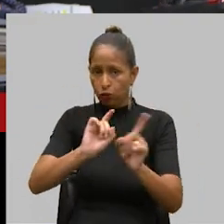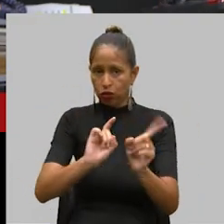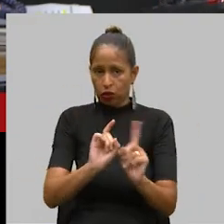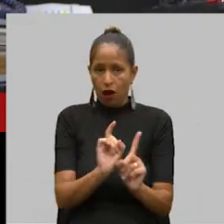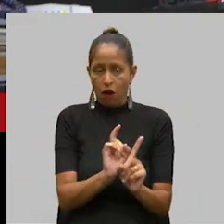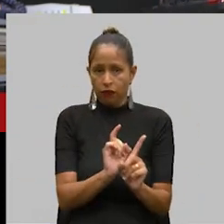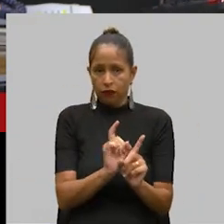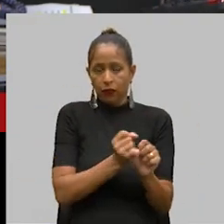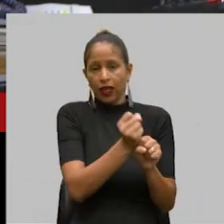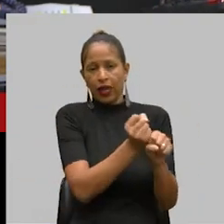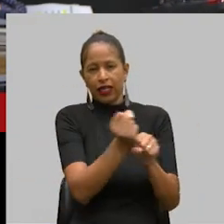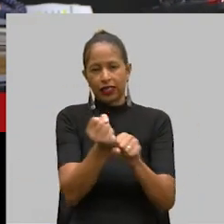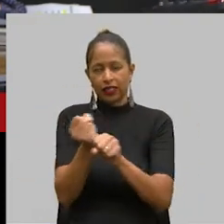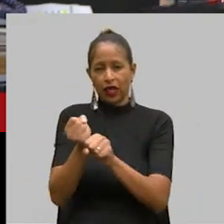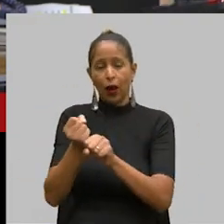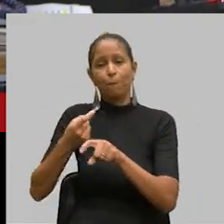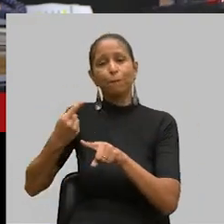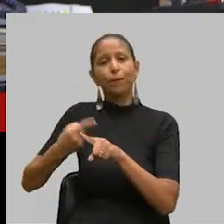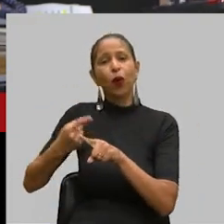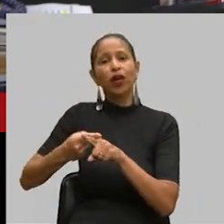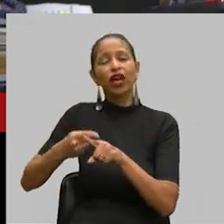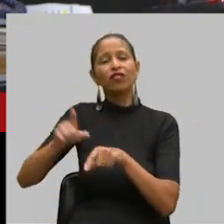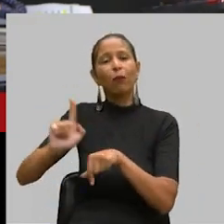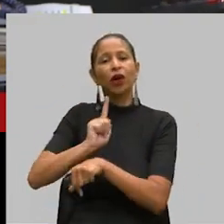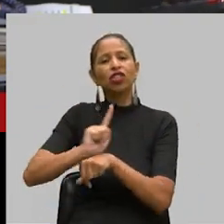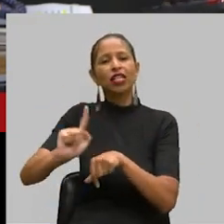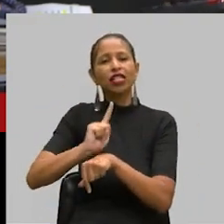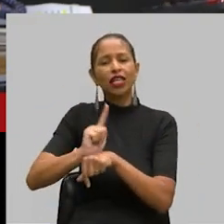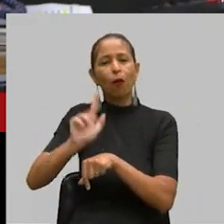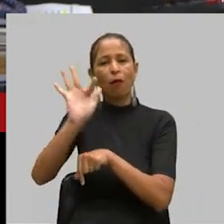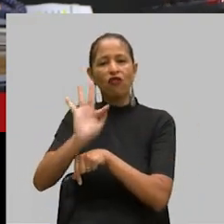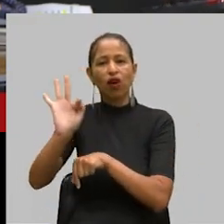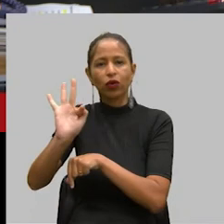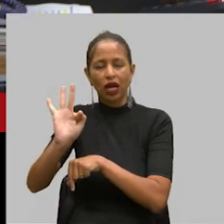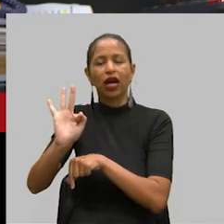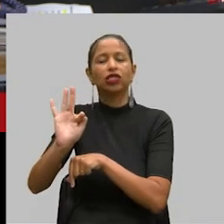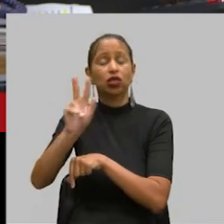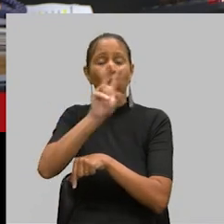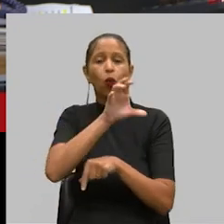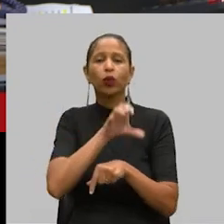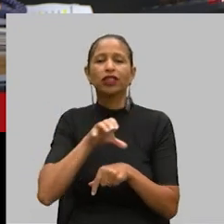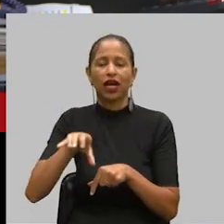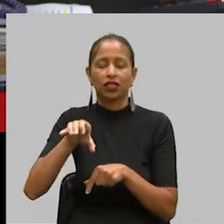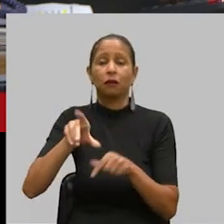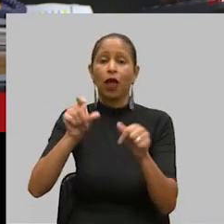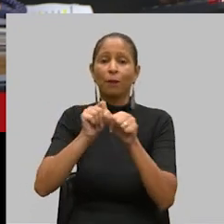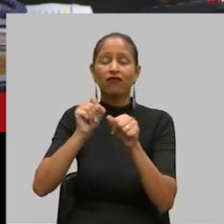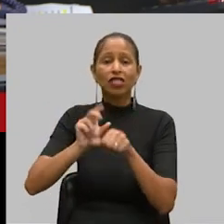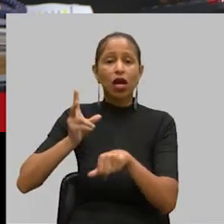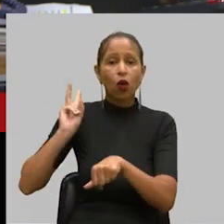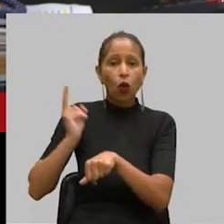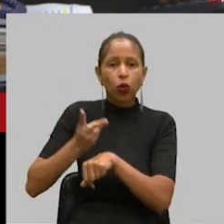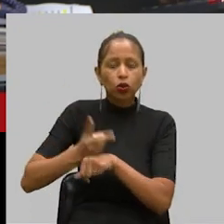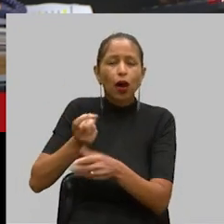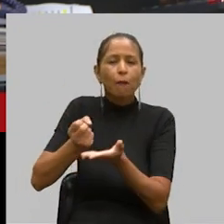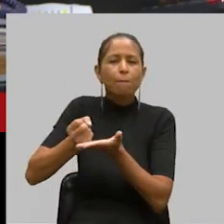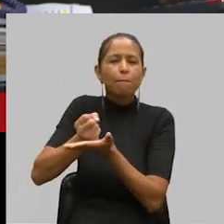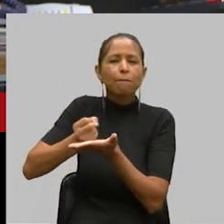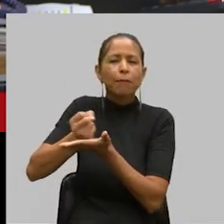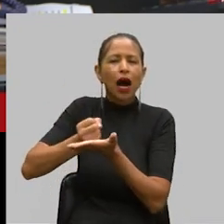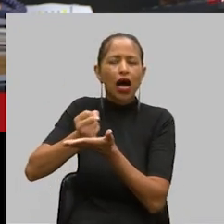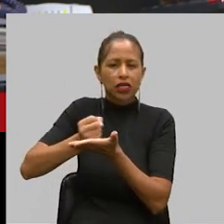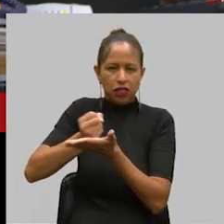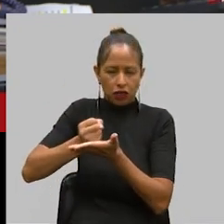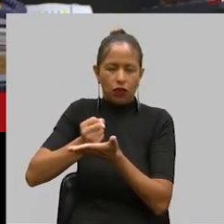anos porque nós fizemos uma gestão dentro de uma faculdade de humanidades para manter o funcionamento básico dessa